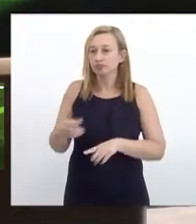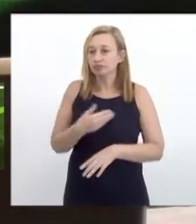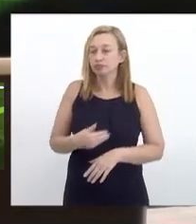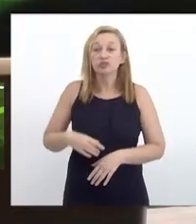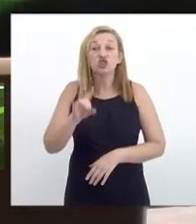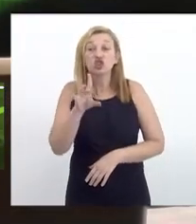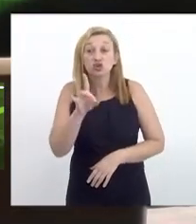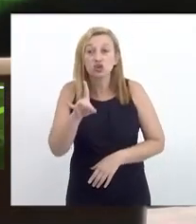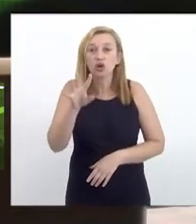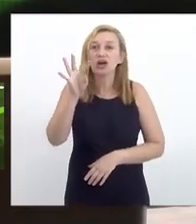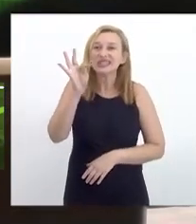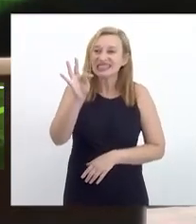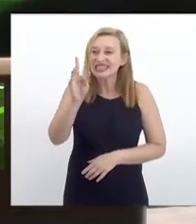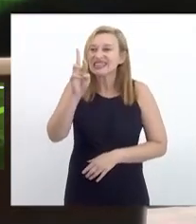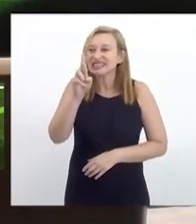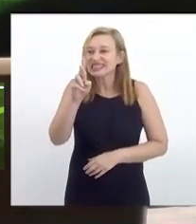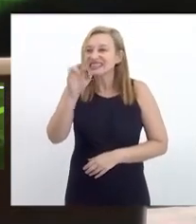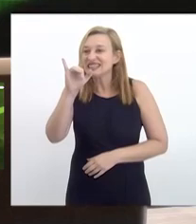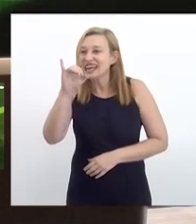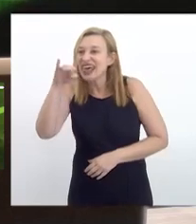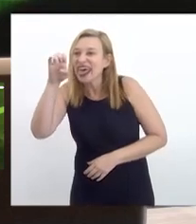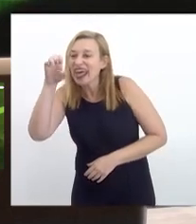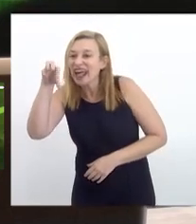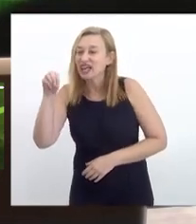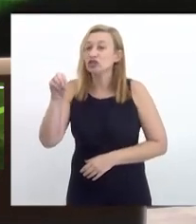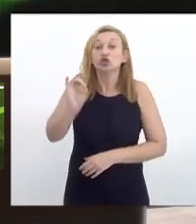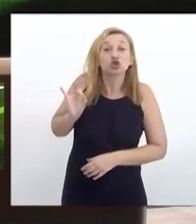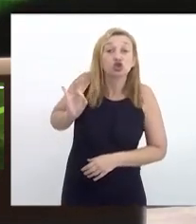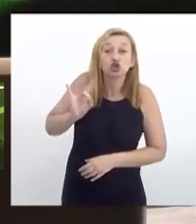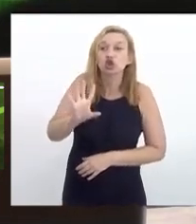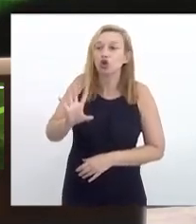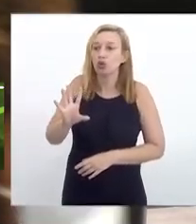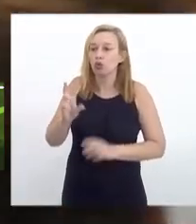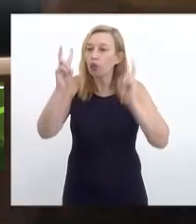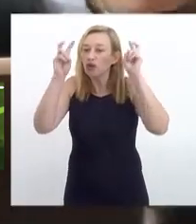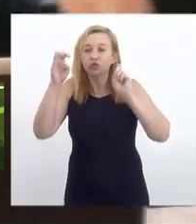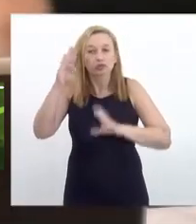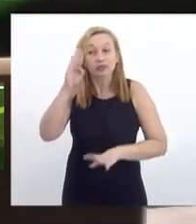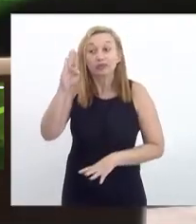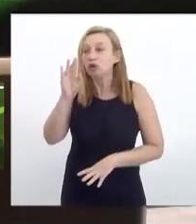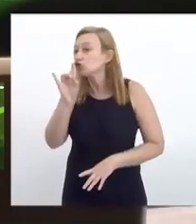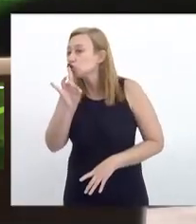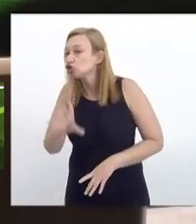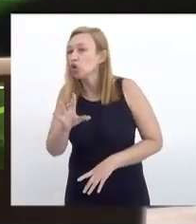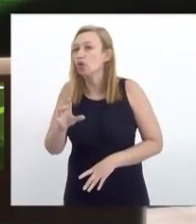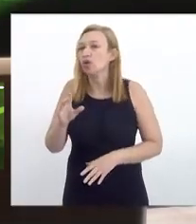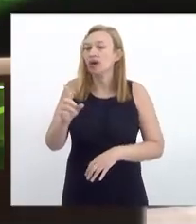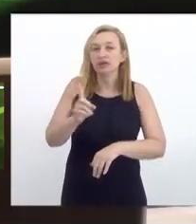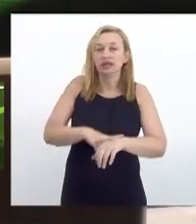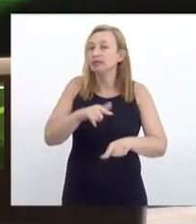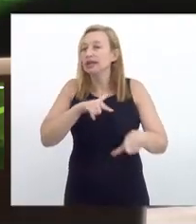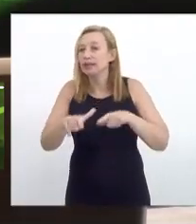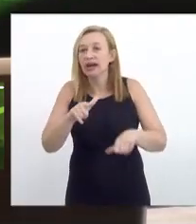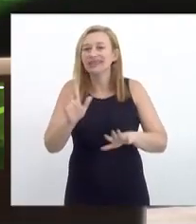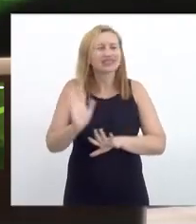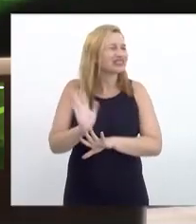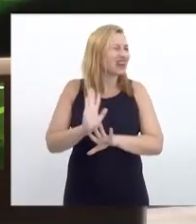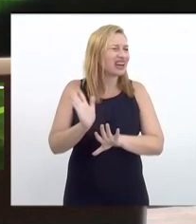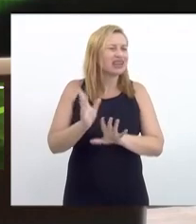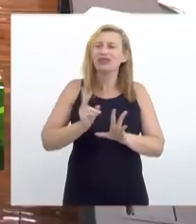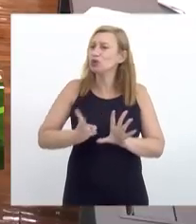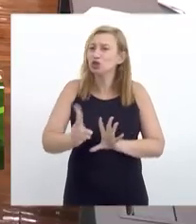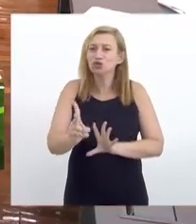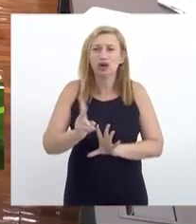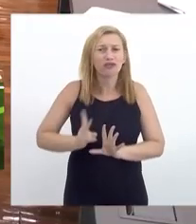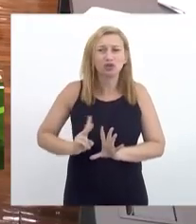Nós vamos construir algo Para ficar no lugar do triênio É só isso O resto está no plano de carga Eu estou falando disso, presidente Não, mas isso vai ser mantido